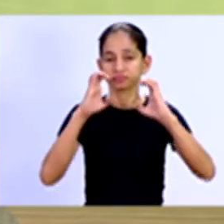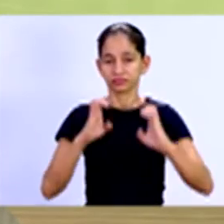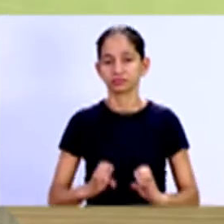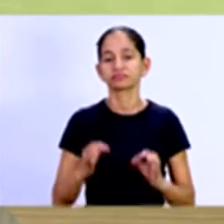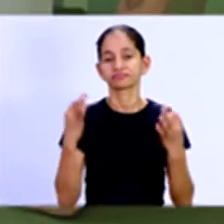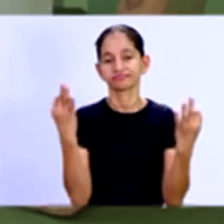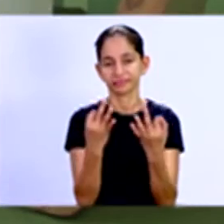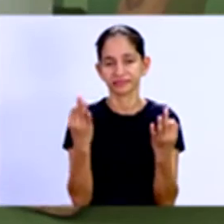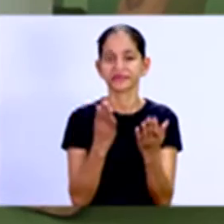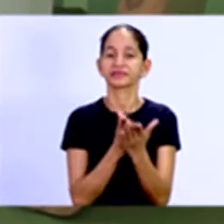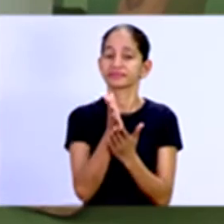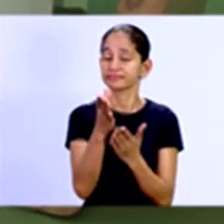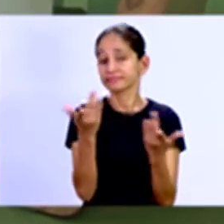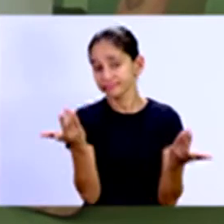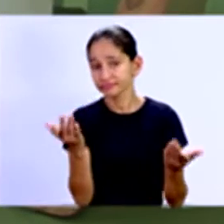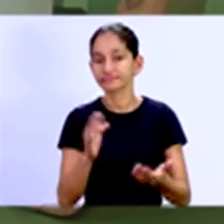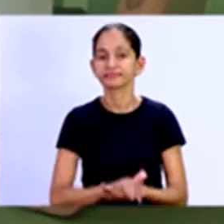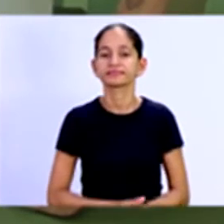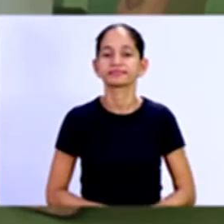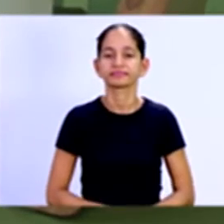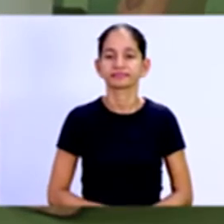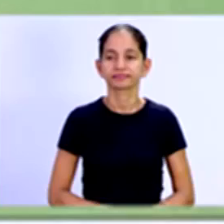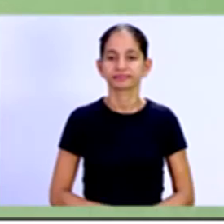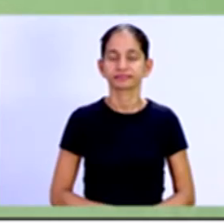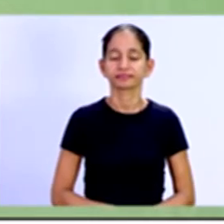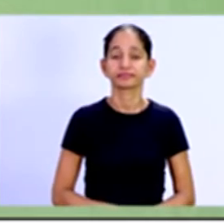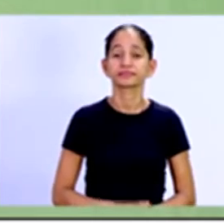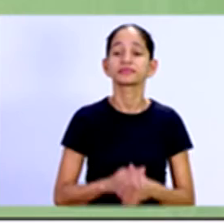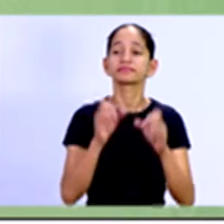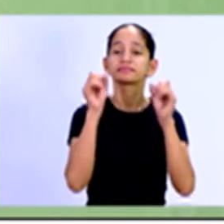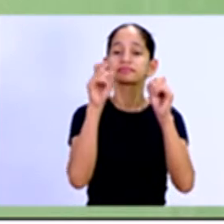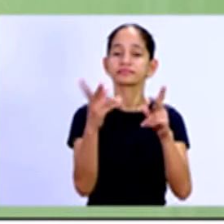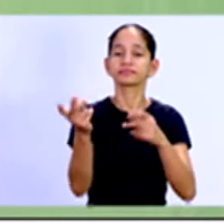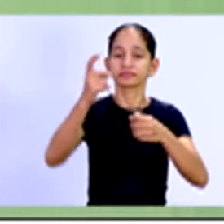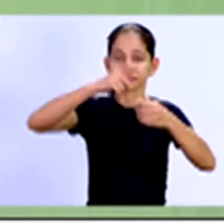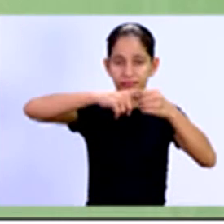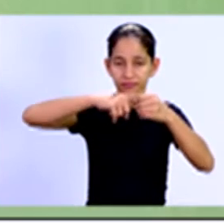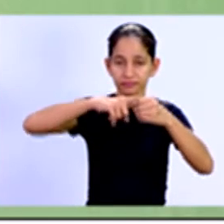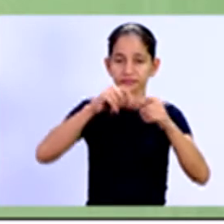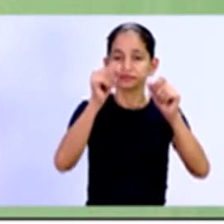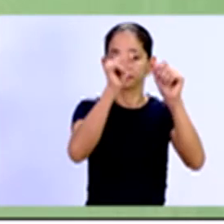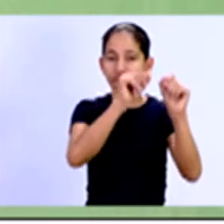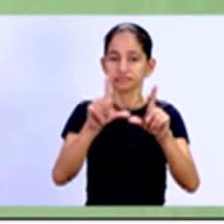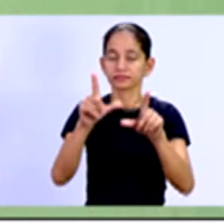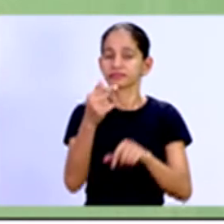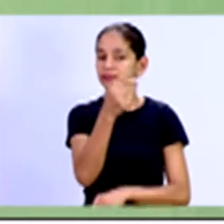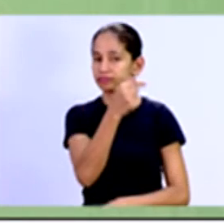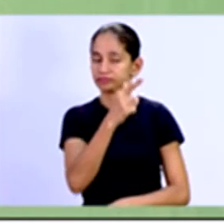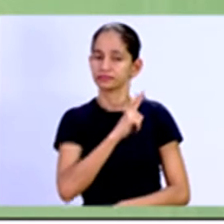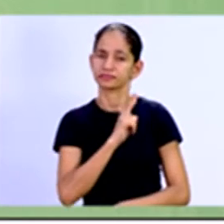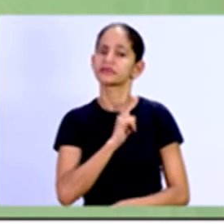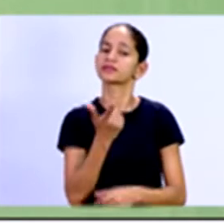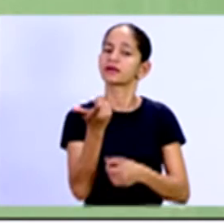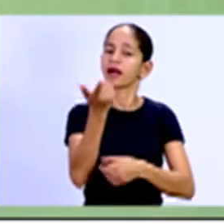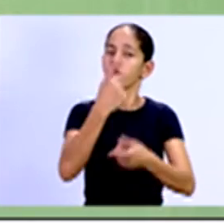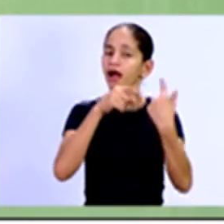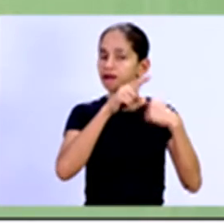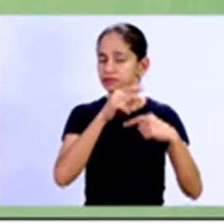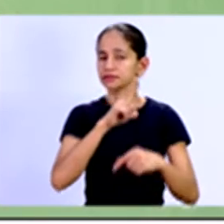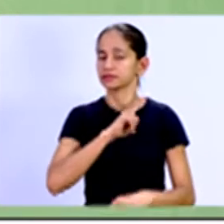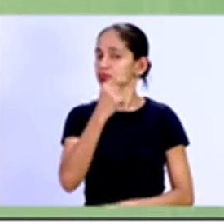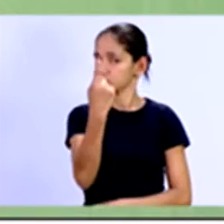moralmente. Uhum. Ok. Eu gostaria de voltar aqui nesse slide anterior, onde a gente traz